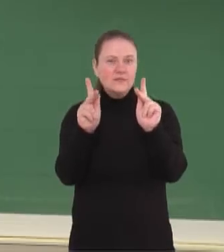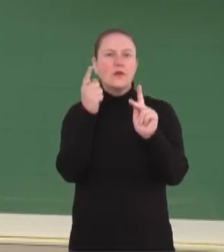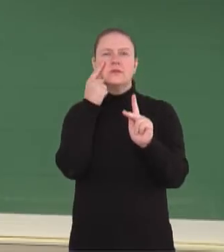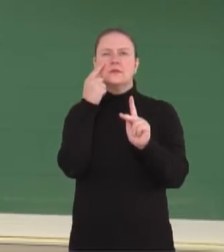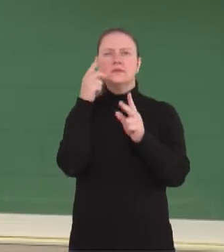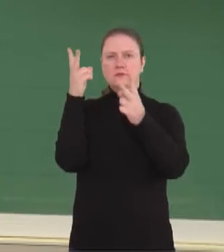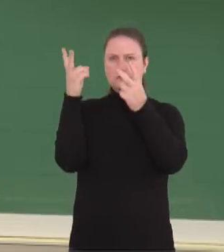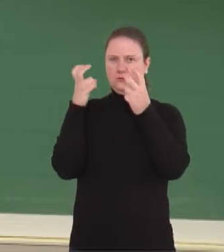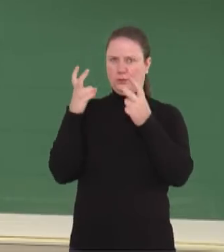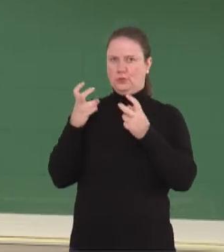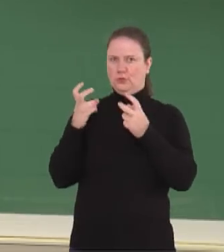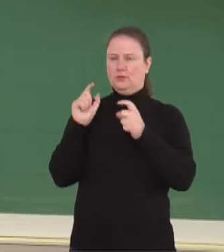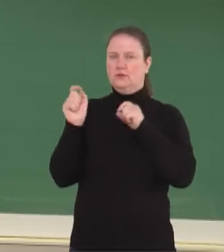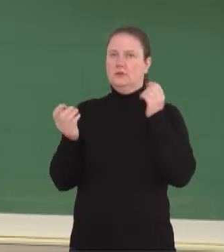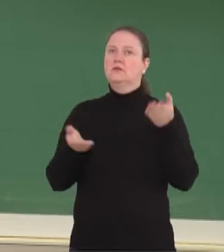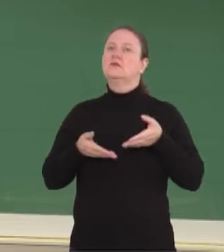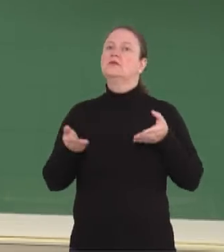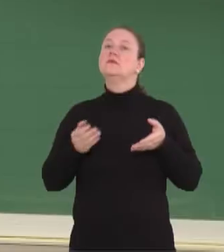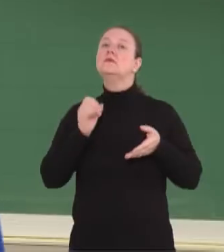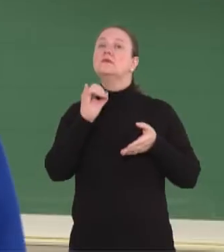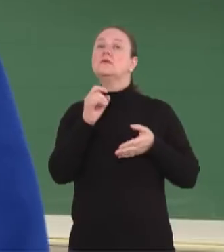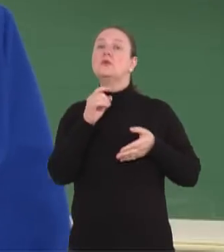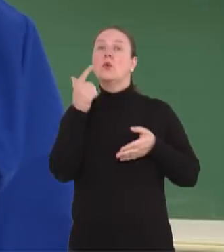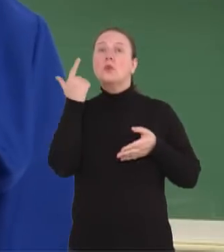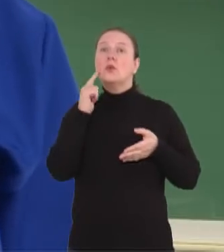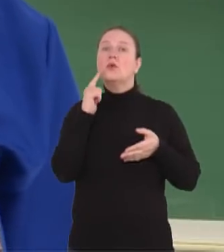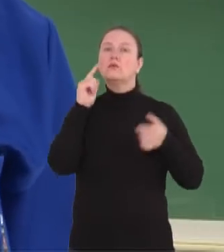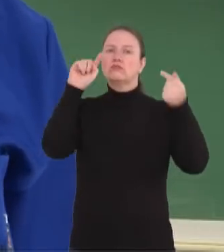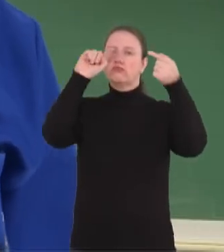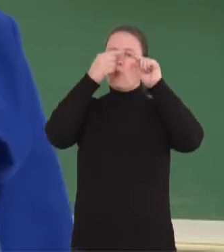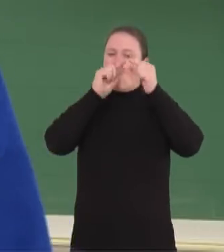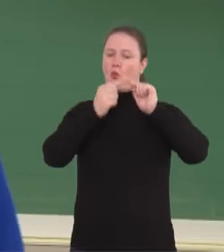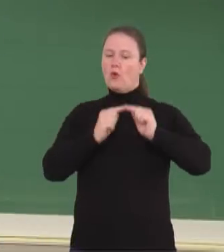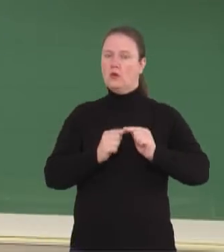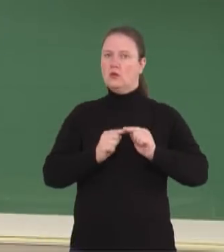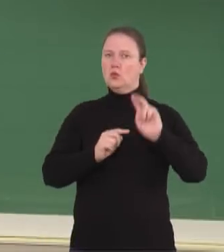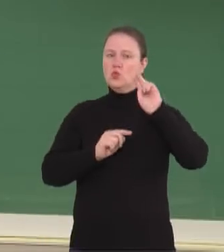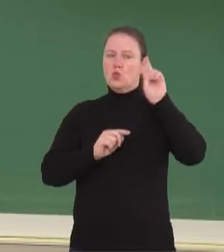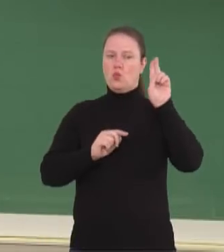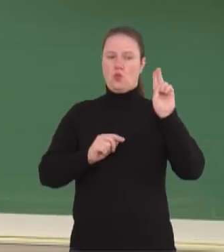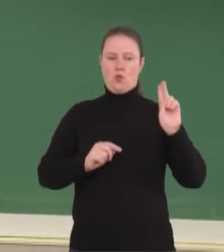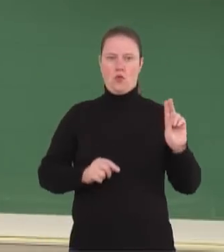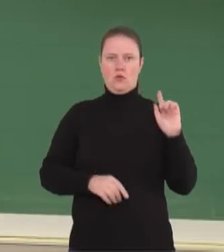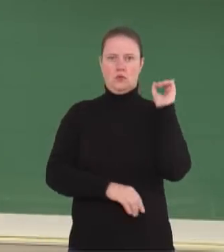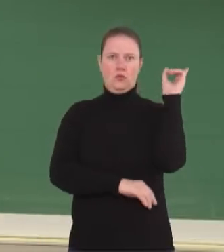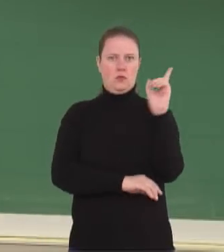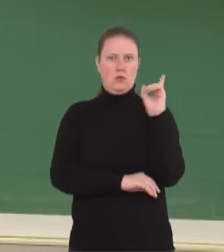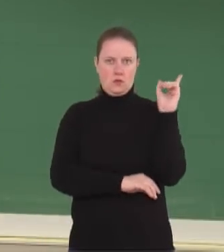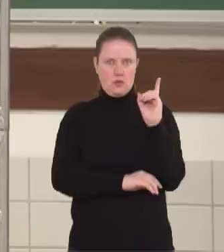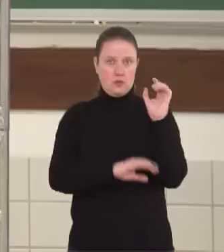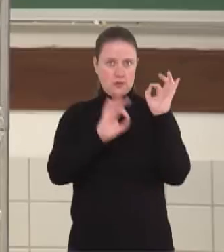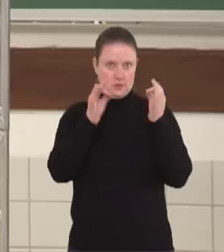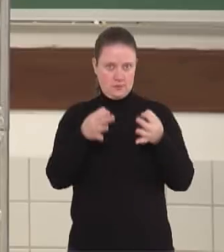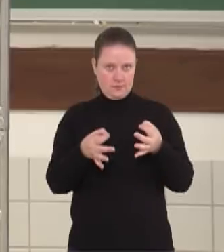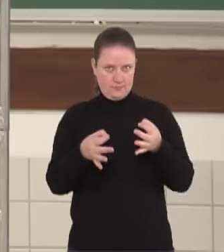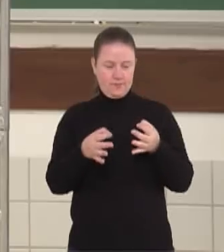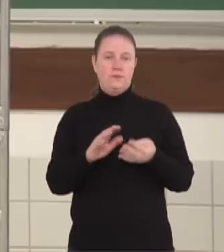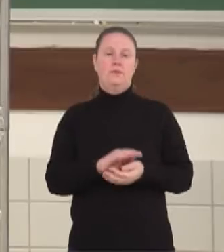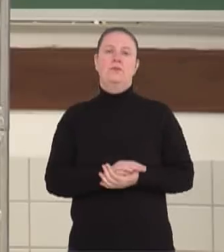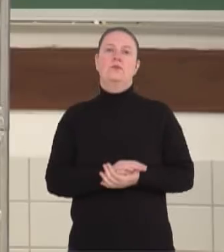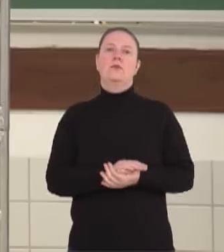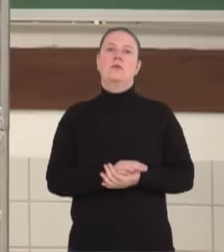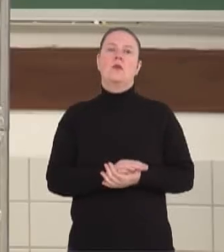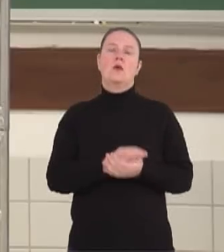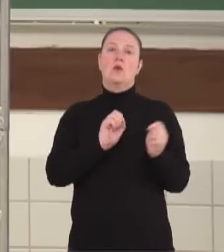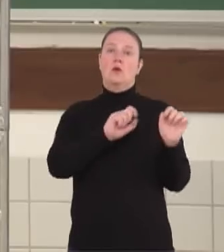vamos verificar agora se vocês conseguiram relacionar os nomes dos deuses aí corretamente. Eu vou deixar aqui, olha, o